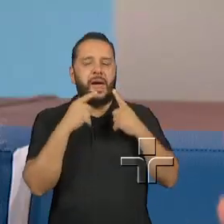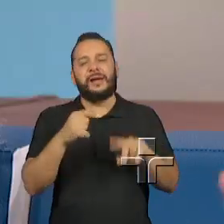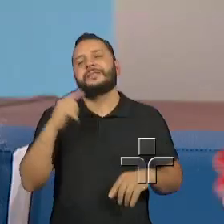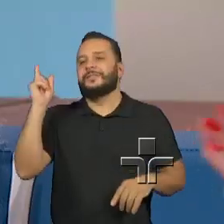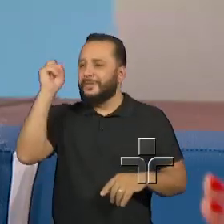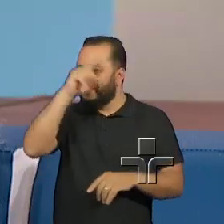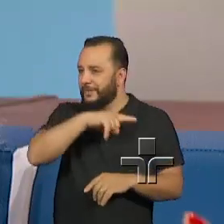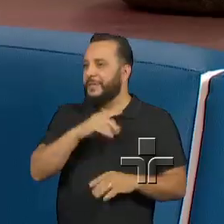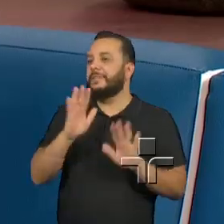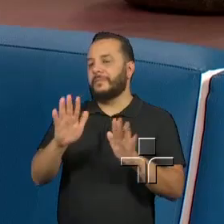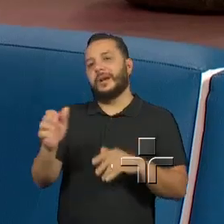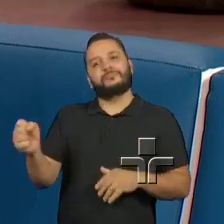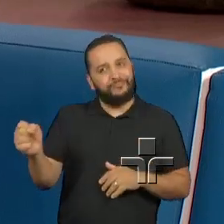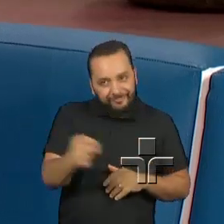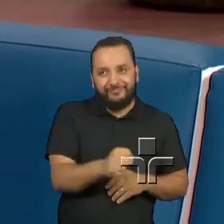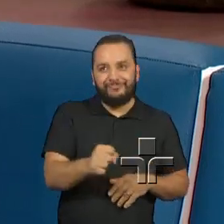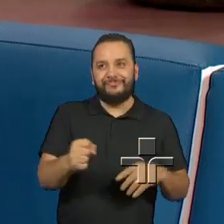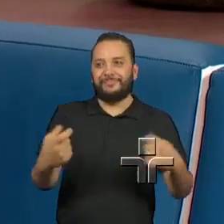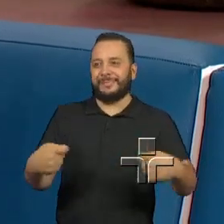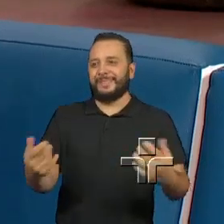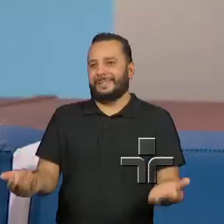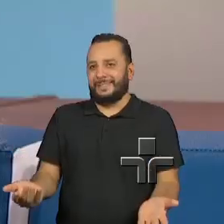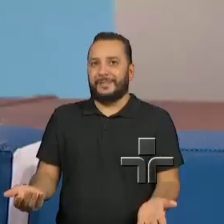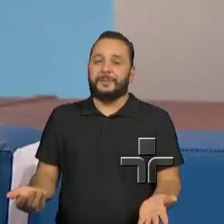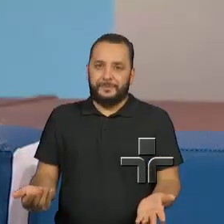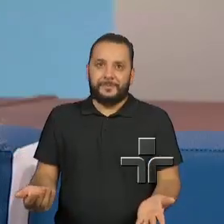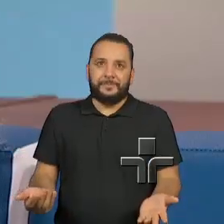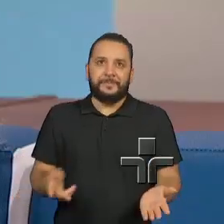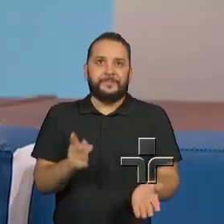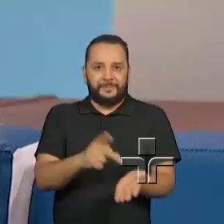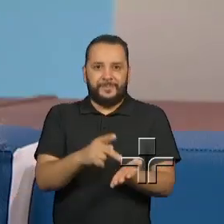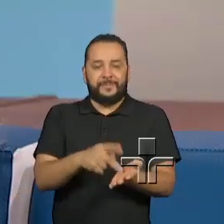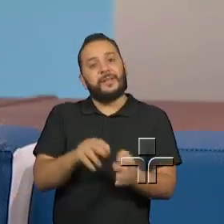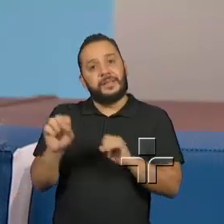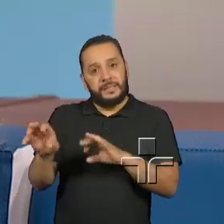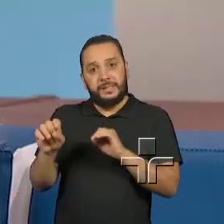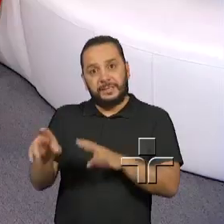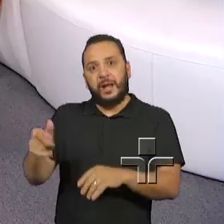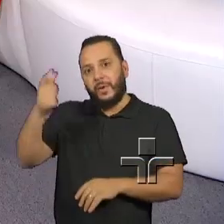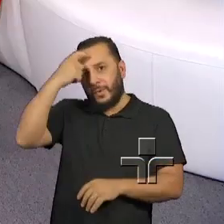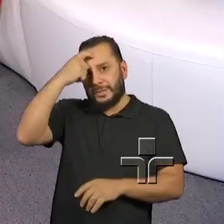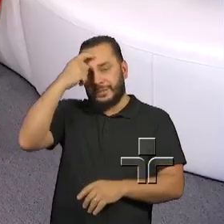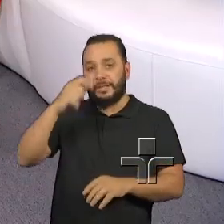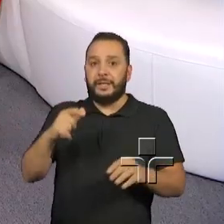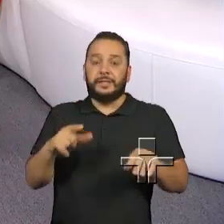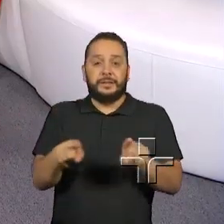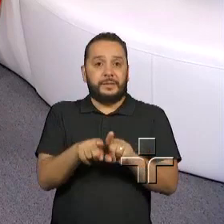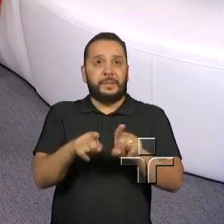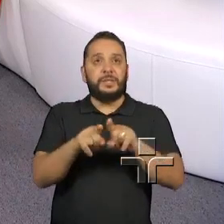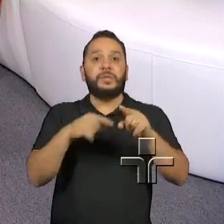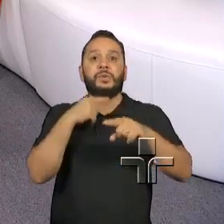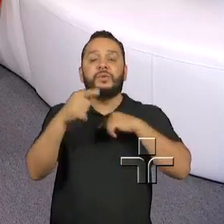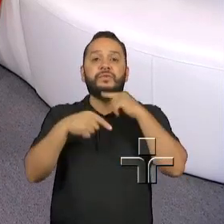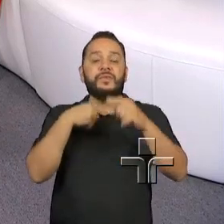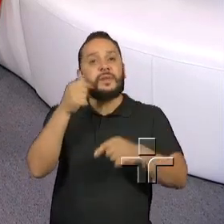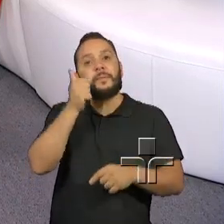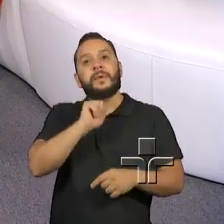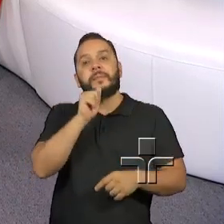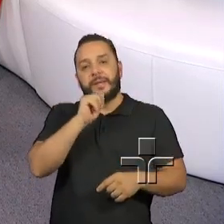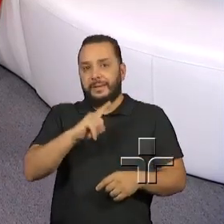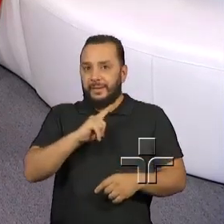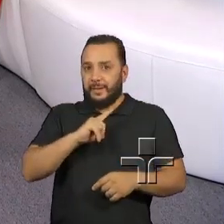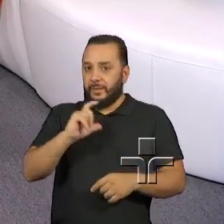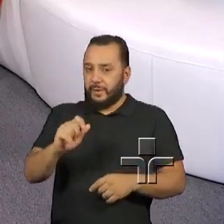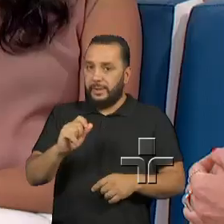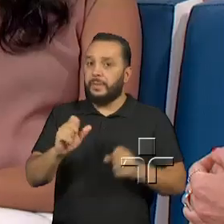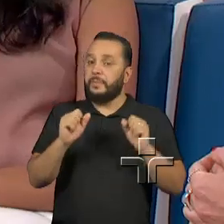que tem que ir pronto, né? Não tem discussão. Não tem discussão. Tem que conscientizar, né? Sabe, uma outra dúvida que acho que as mães têm é se pode dar mais